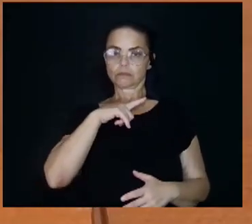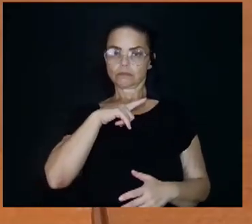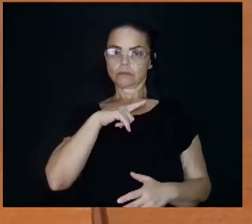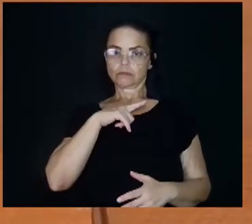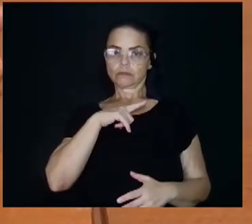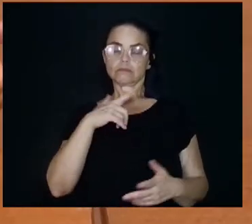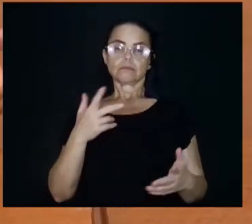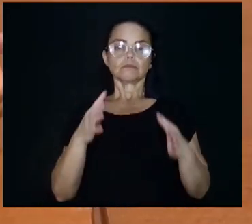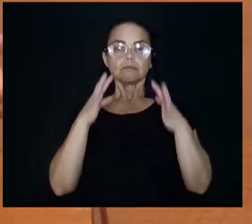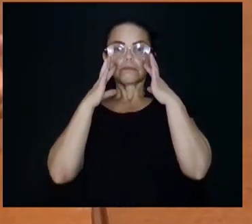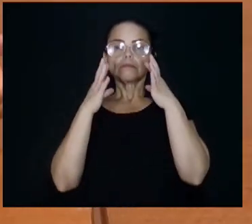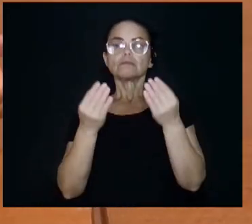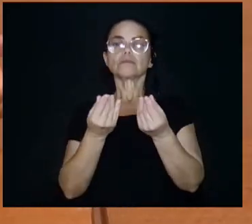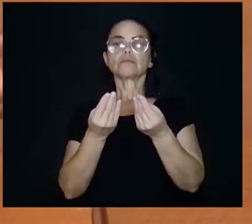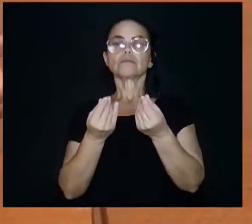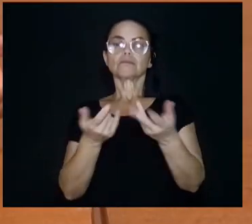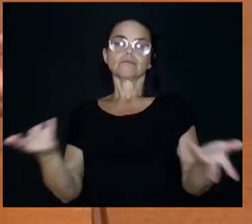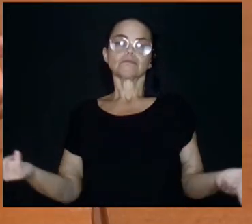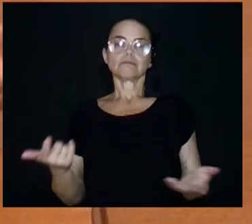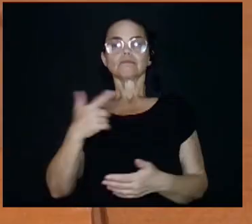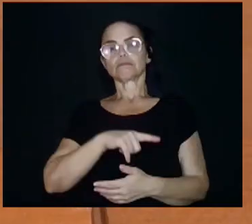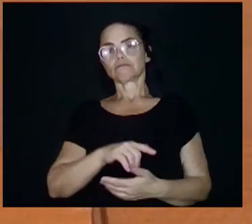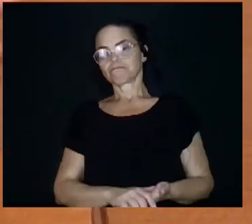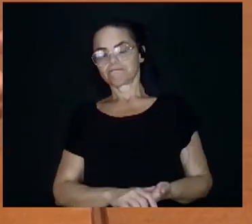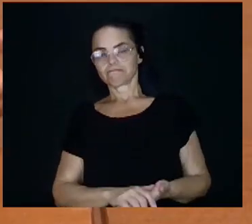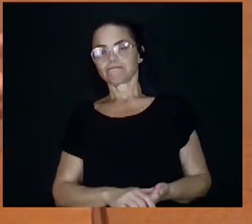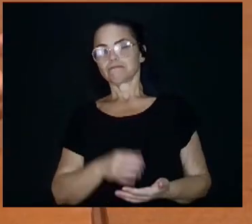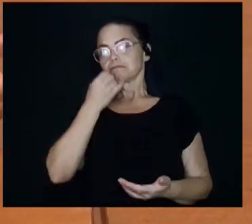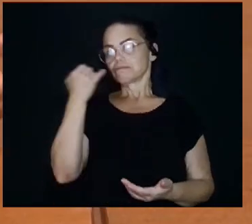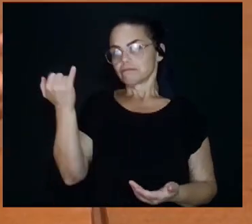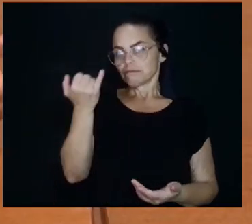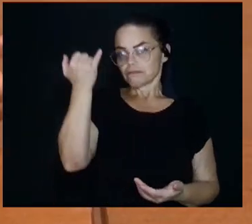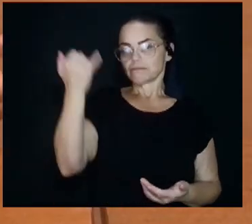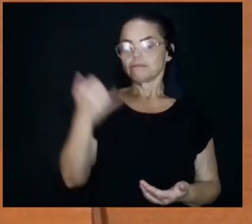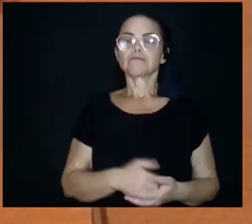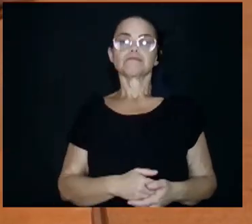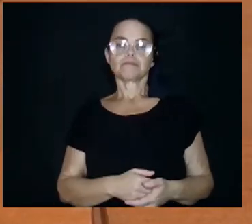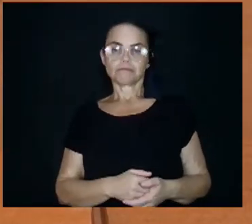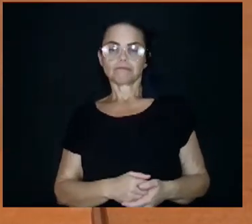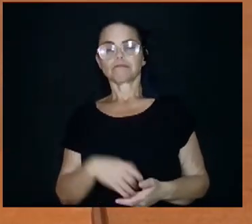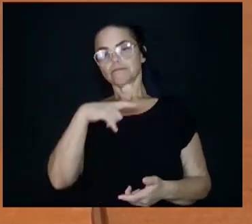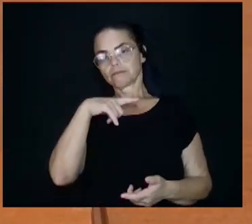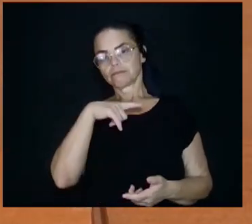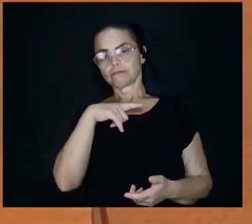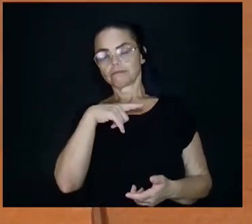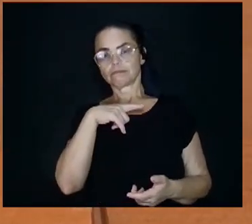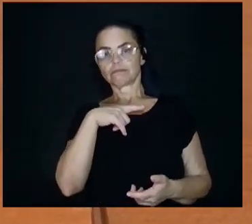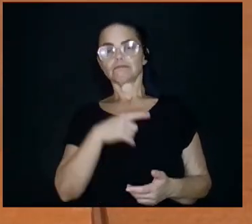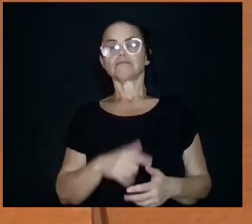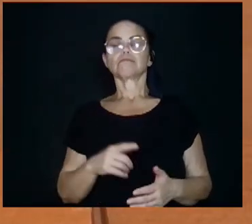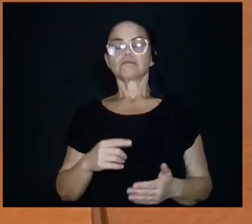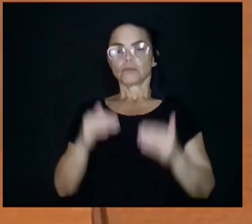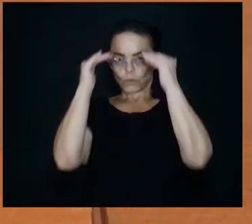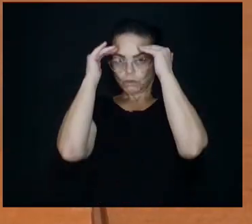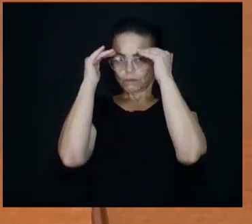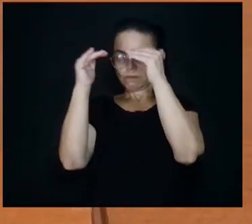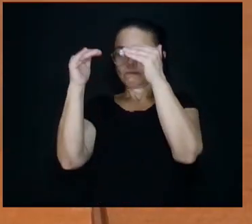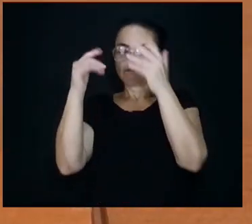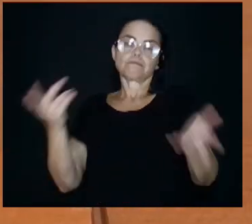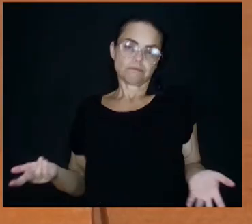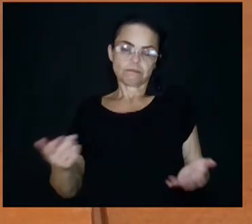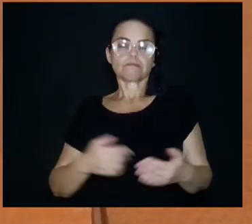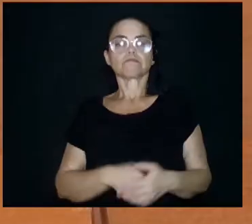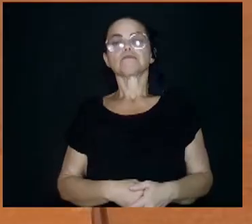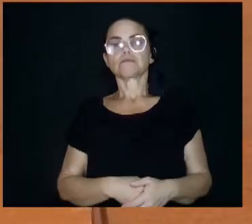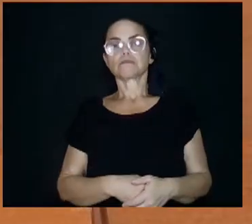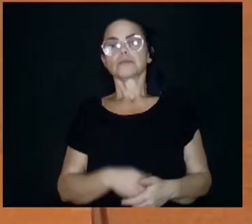também, e ganha uma ferramenta, inclusive, para, caso esteja descumprindo, que buscar as medidas